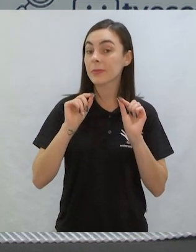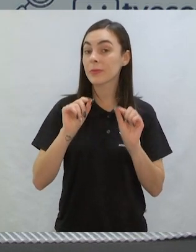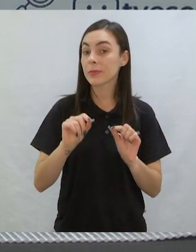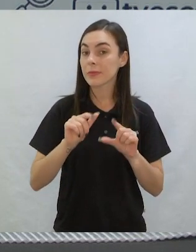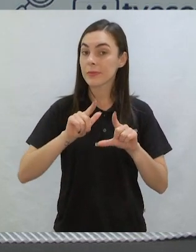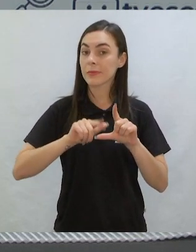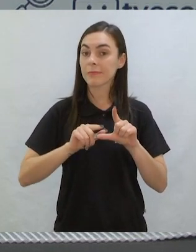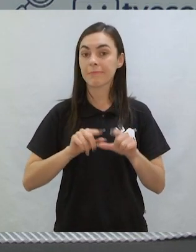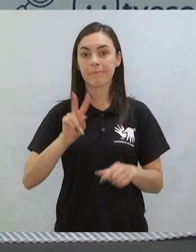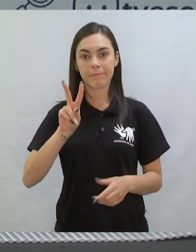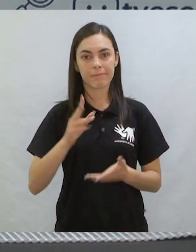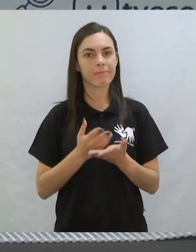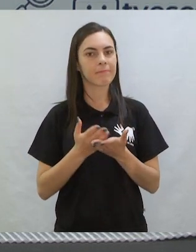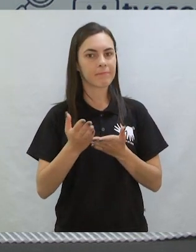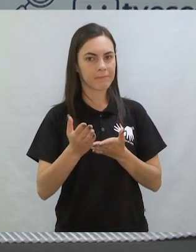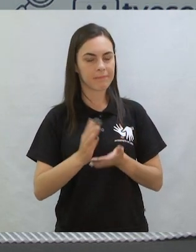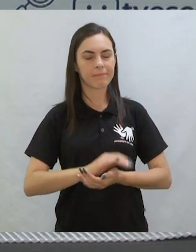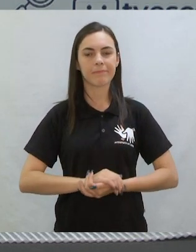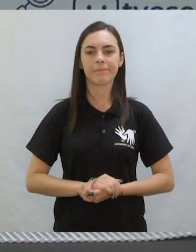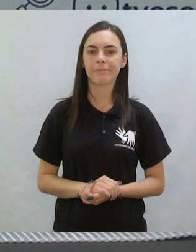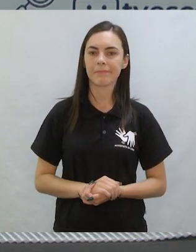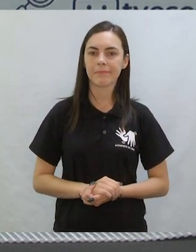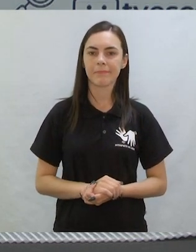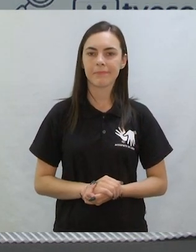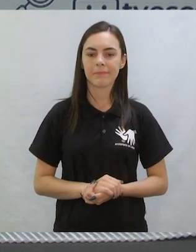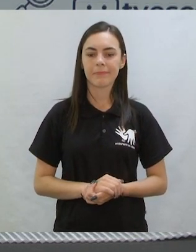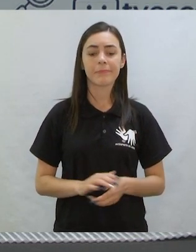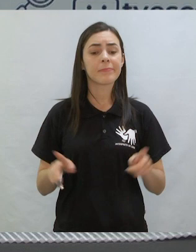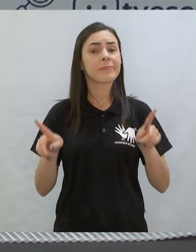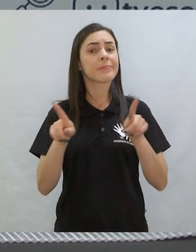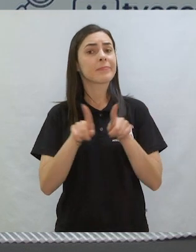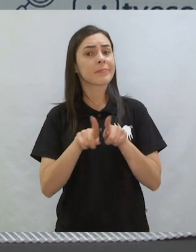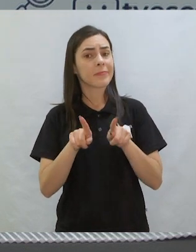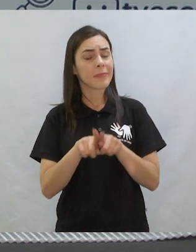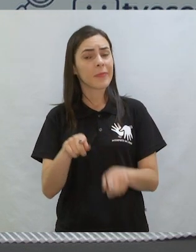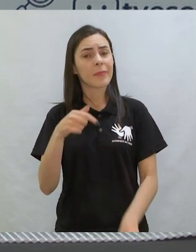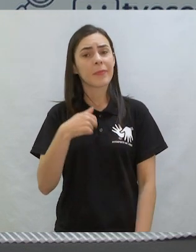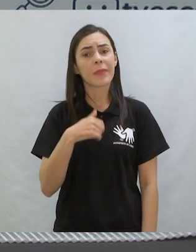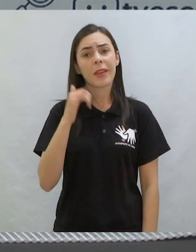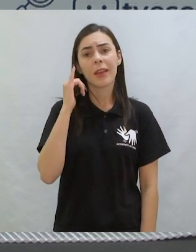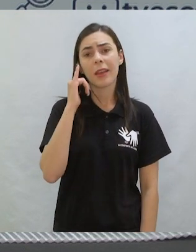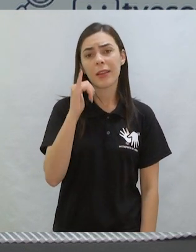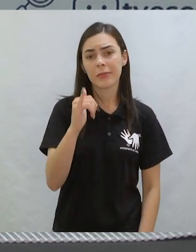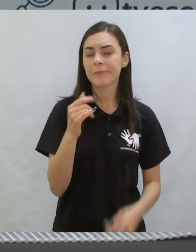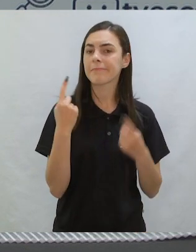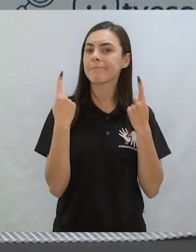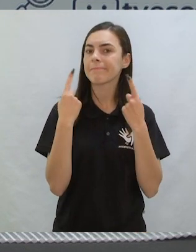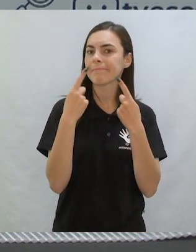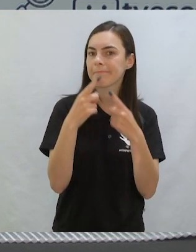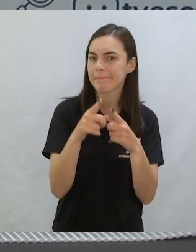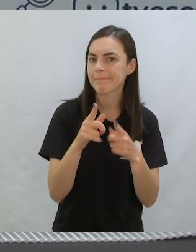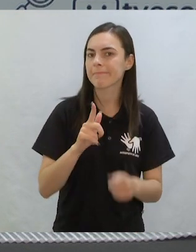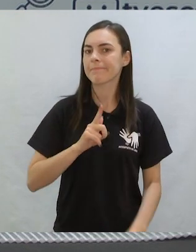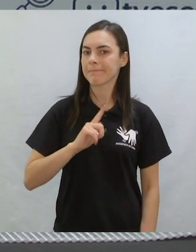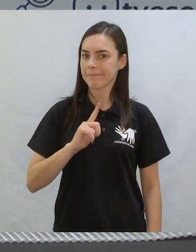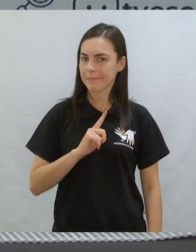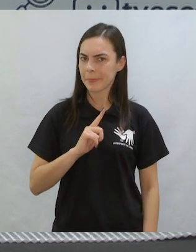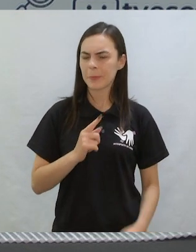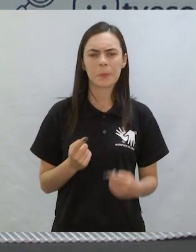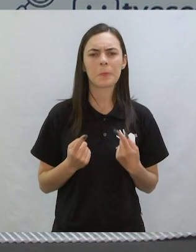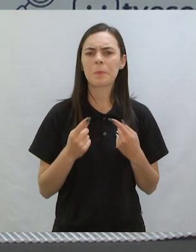na caixa que começava com a letra V. No início também, a professora falou que ia ter um